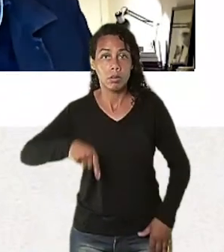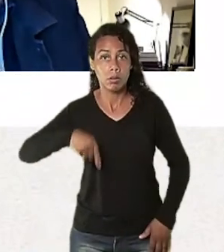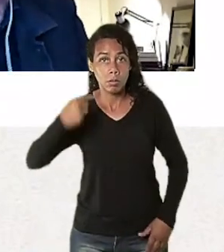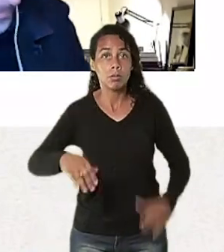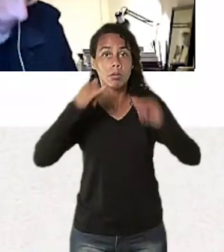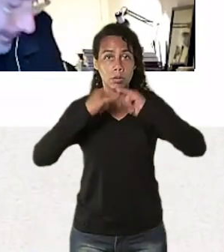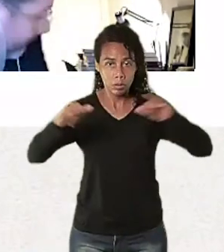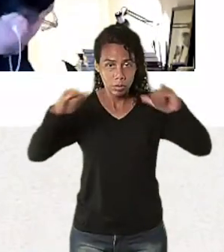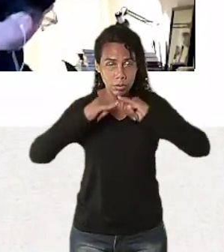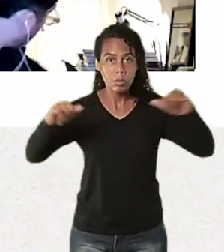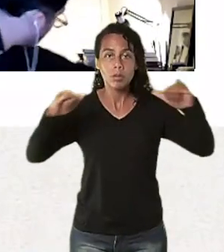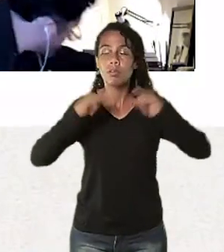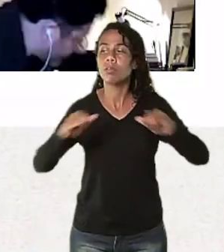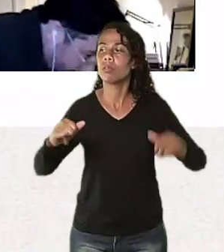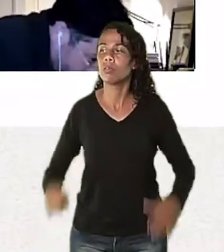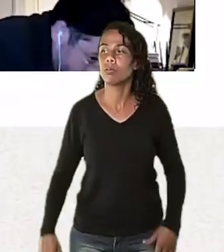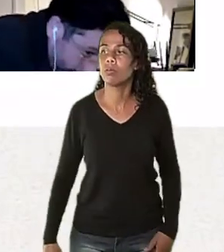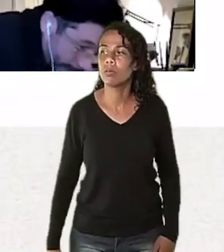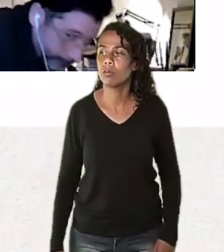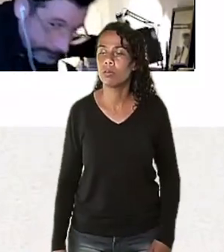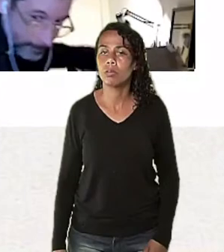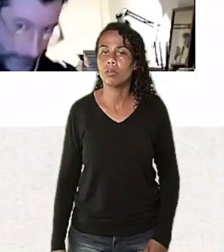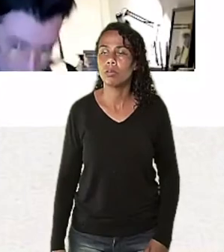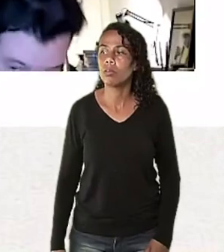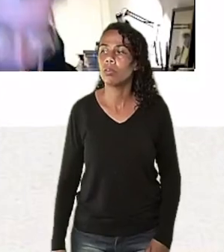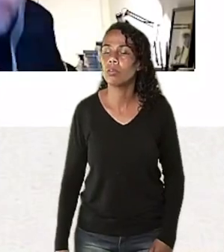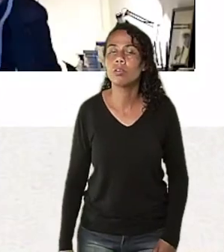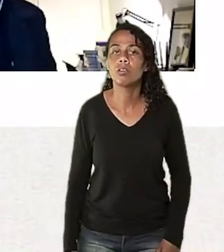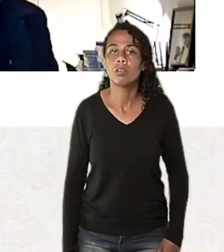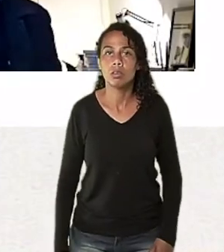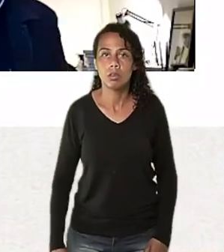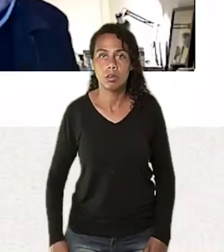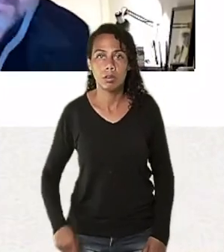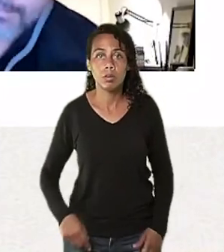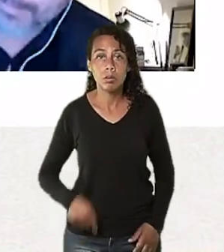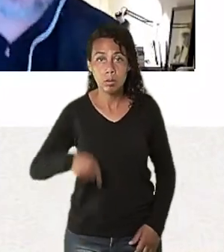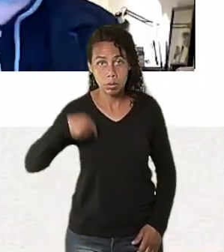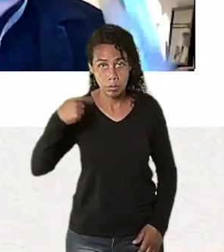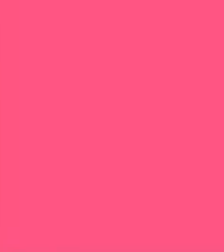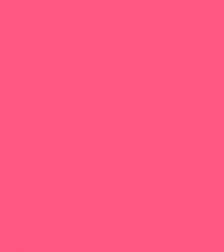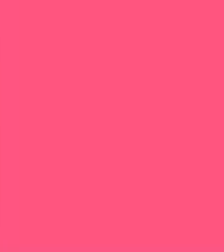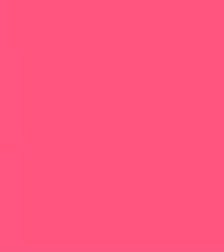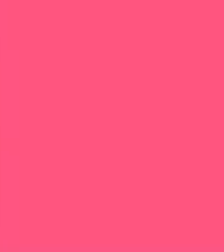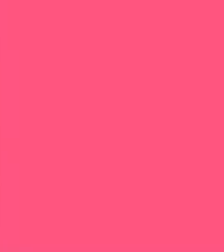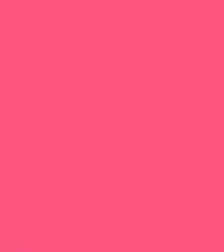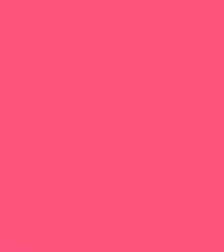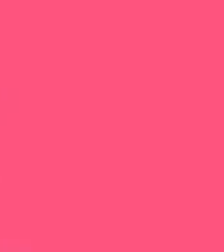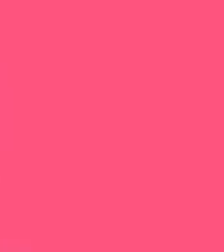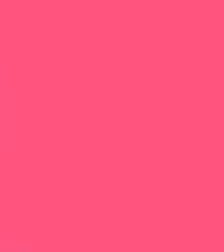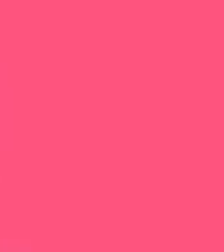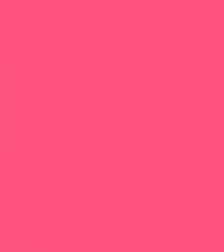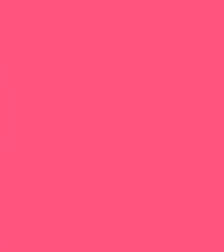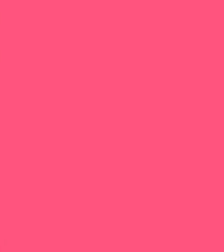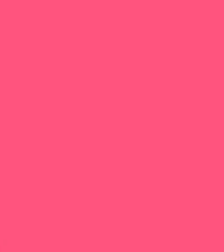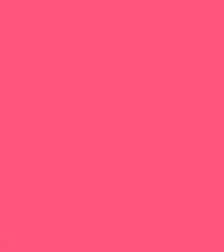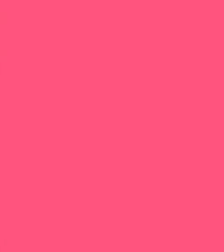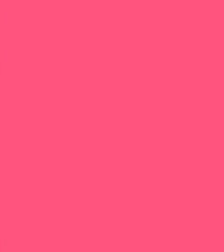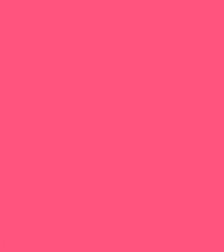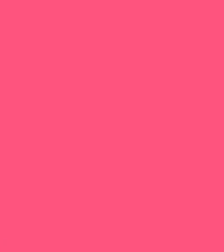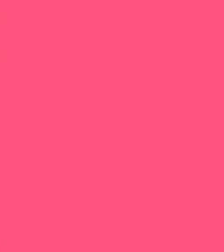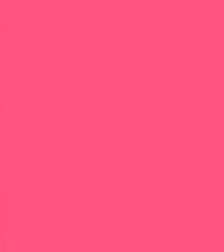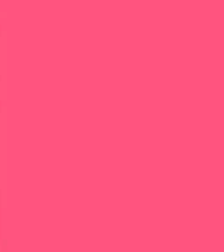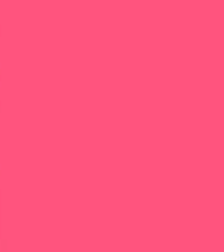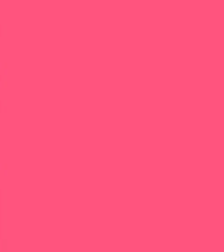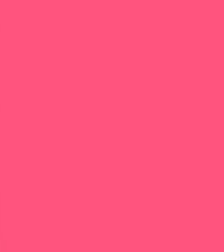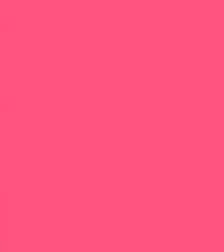aqui. Então, Deixa eu vou eu pedir ao pegar. Matheus para colocar ali no ar aí. Pode pôr, Matheus? Deixa aqui. Ah, aí, ó, Cuenca,